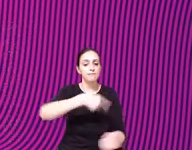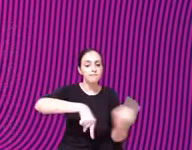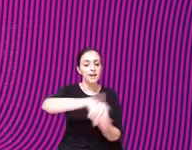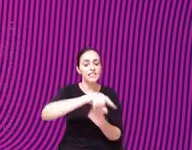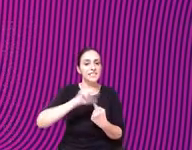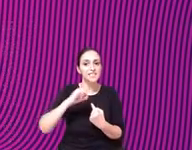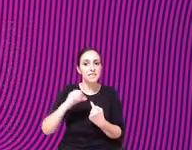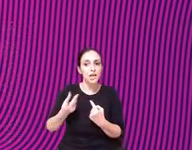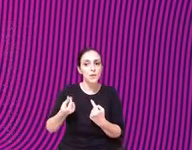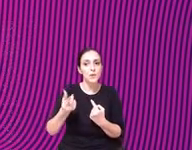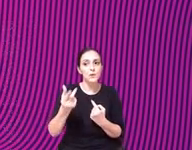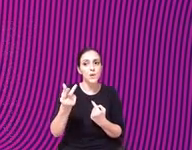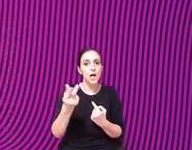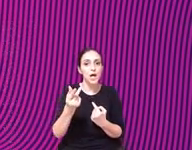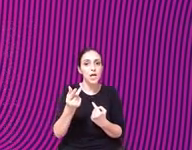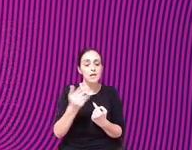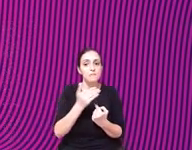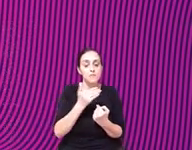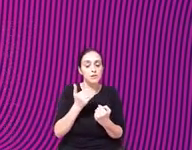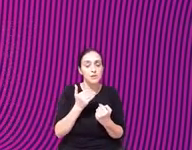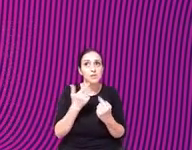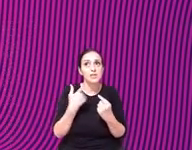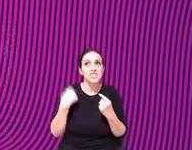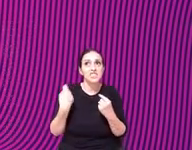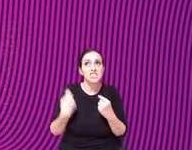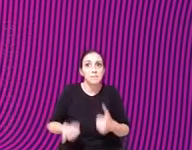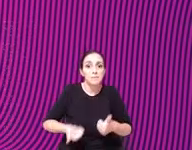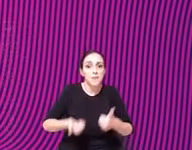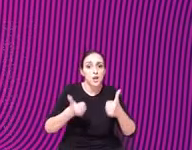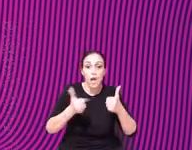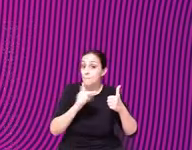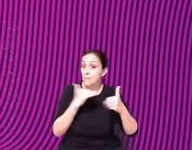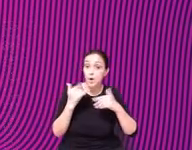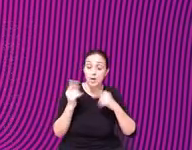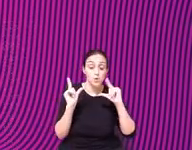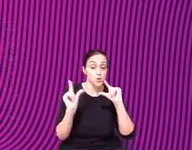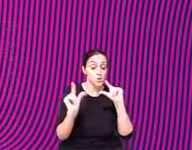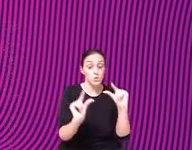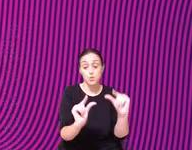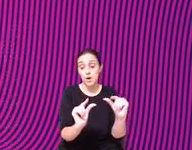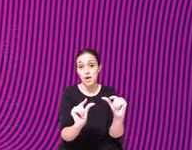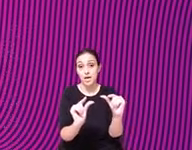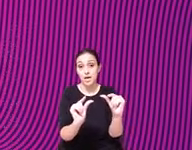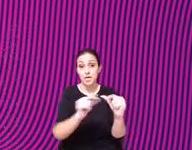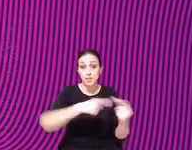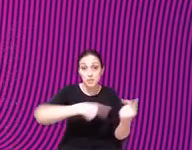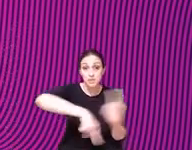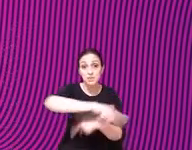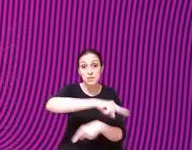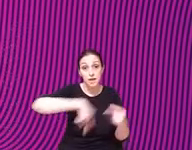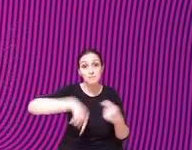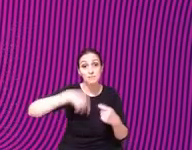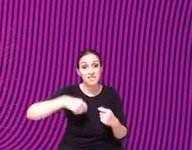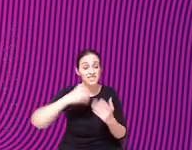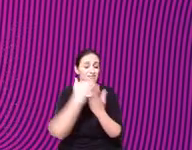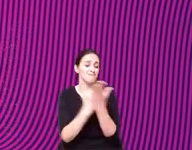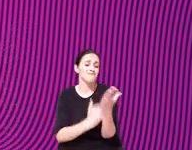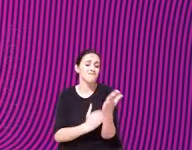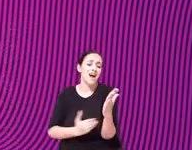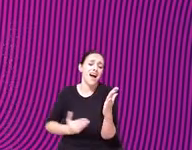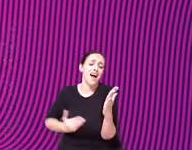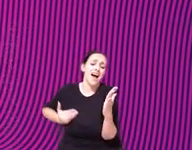continuar alta a mortalidade. Se nós melhorarmos a mortalidade, diminuirmos a mortalidade da diálise, nós vamos precisar fazer muito